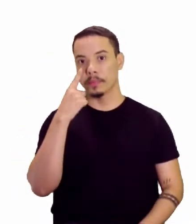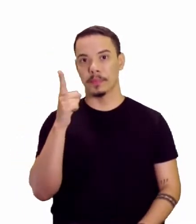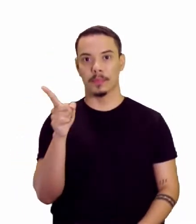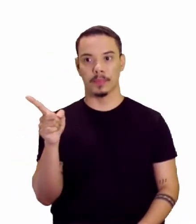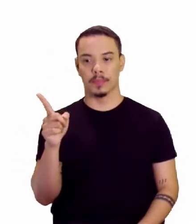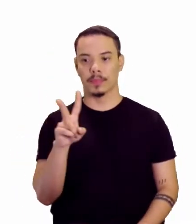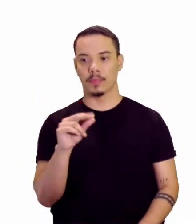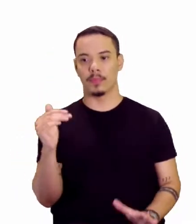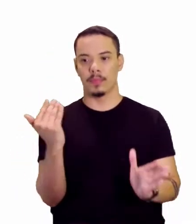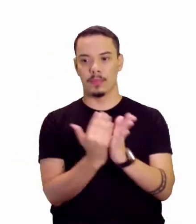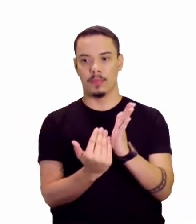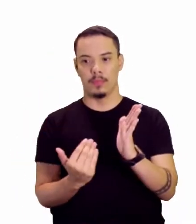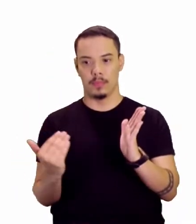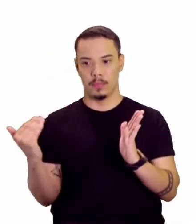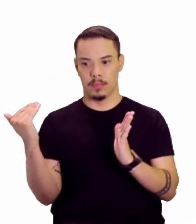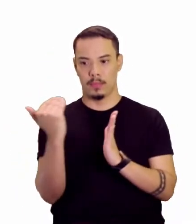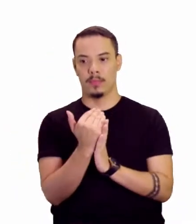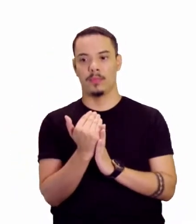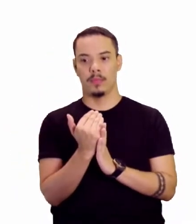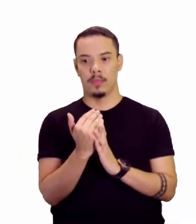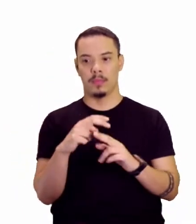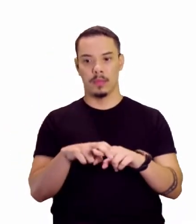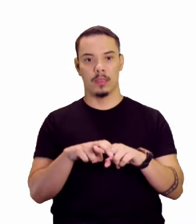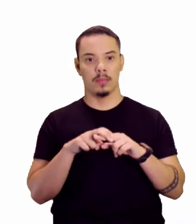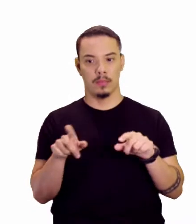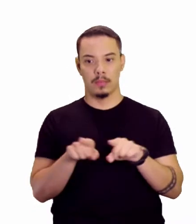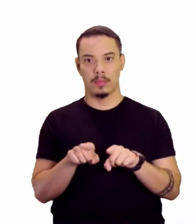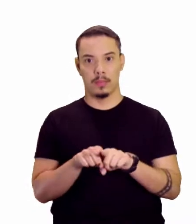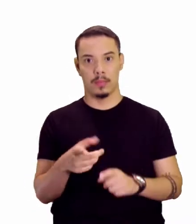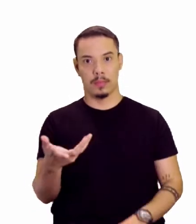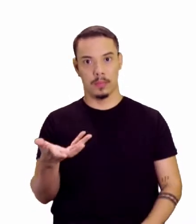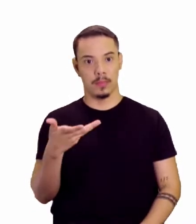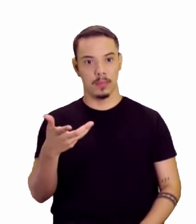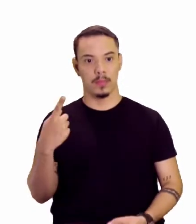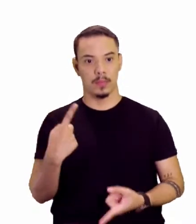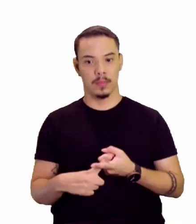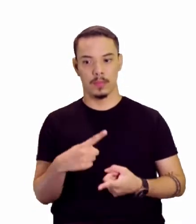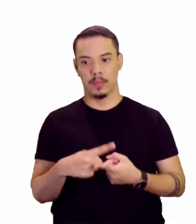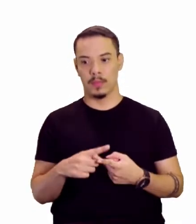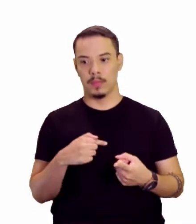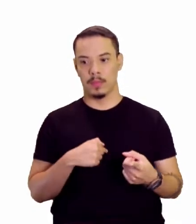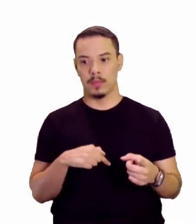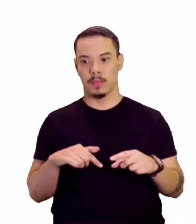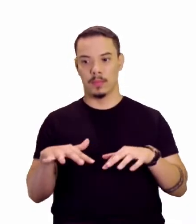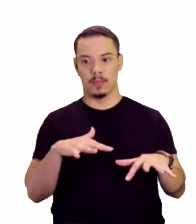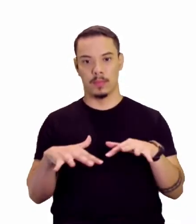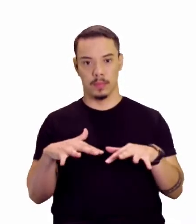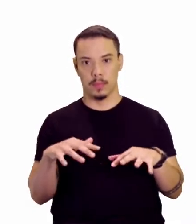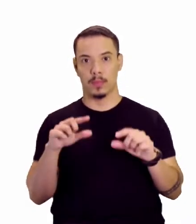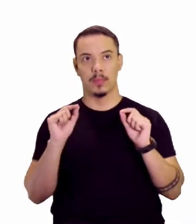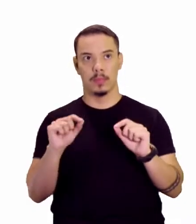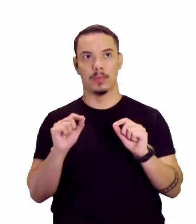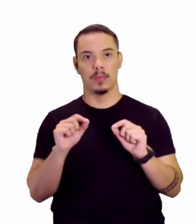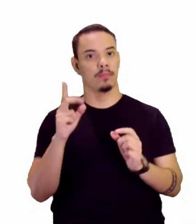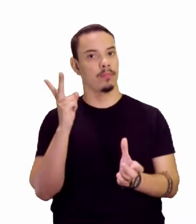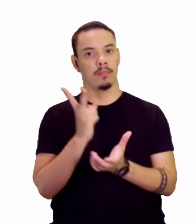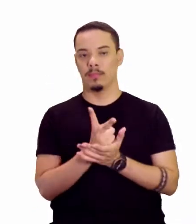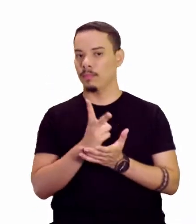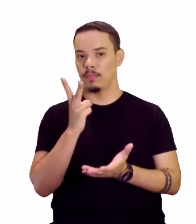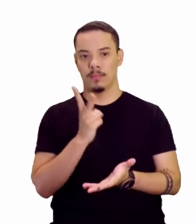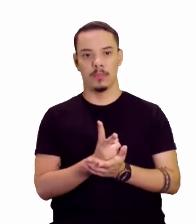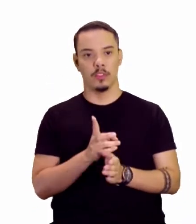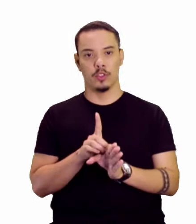está aumentando com o passar do tempo, então acelerado, porque a aceleração da gravidade é sempre